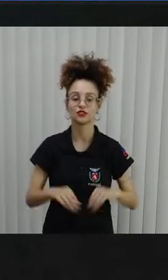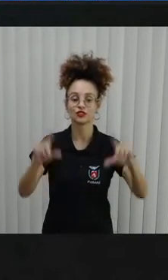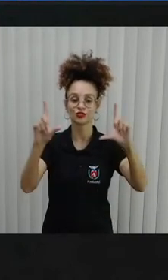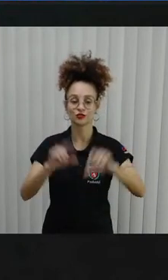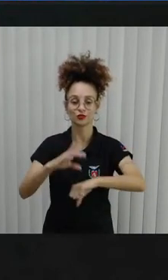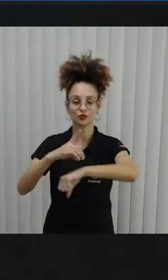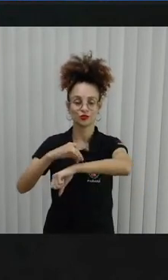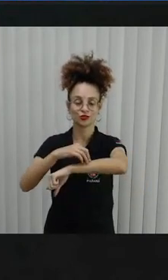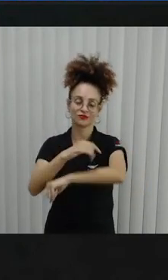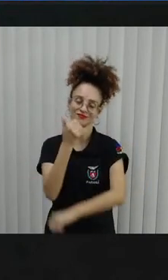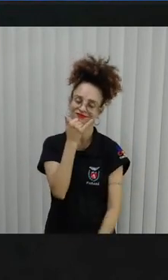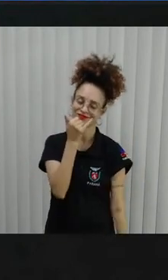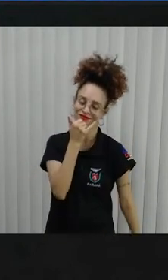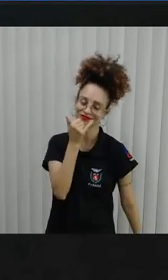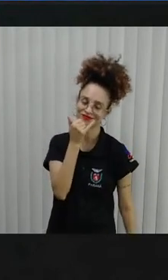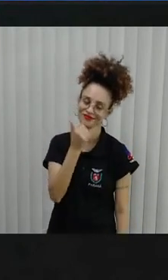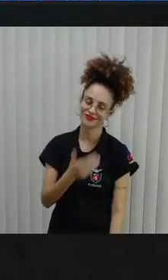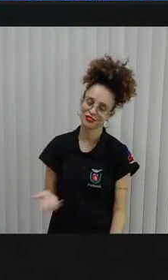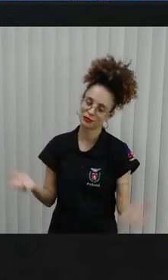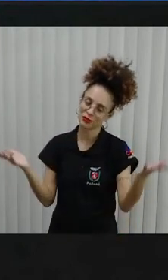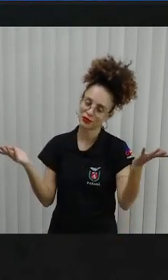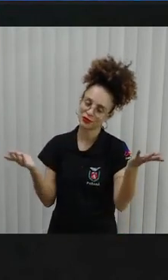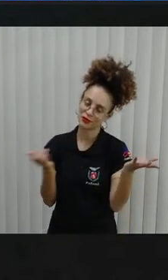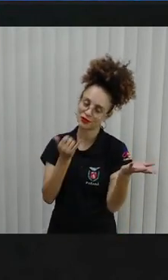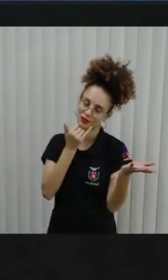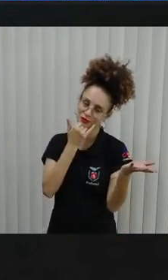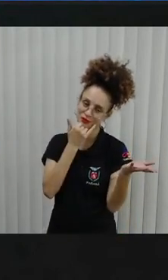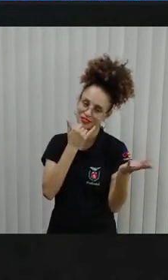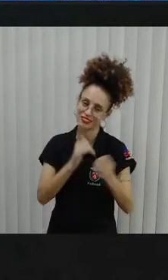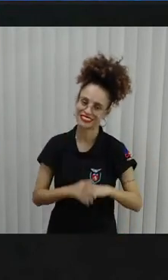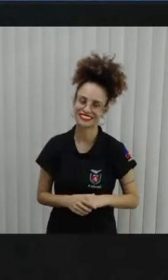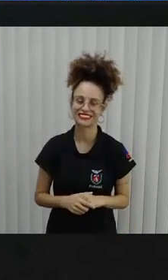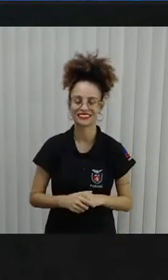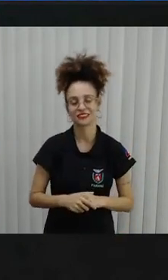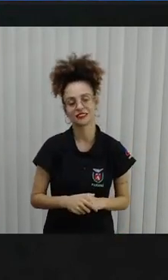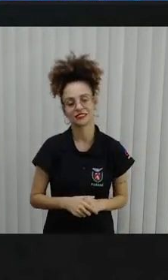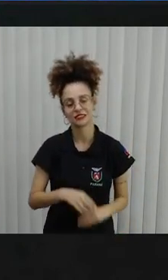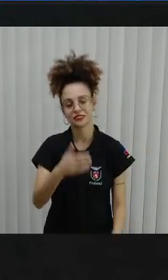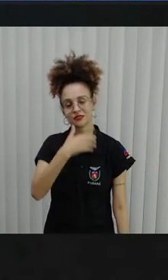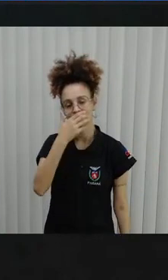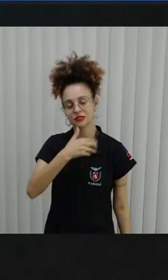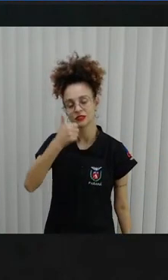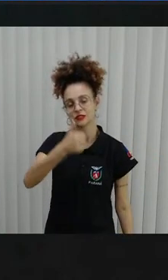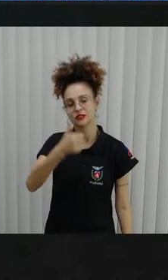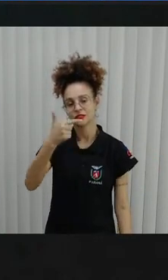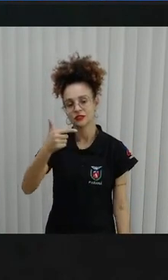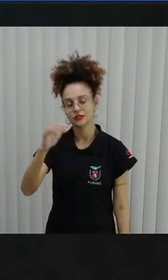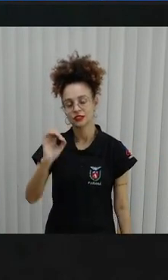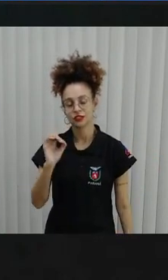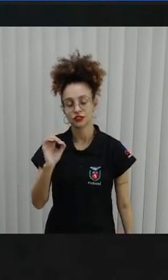Dino. Puxa, Dino, desculpa. Foi o Dino, gente, foi mal. A maçã. Vamos a maçã. 120, vou colocar...